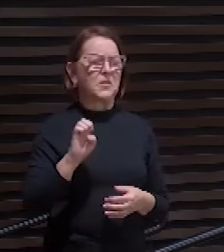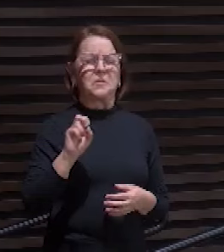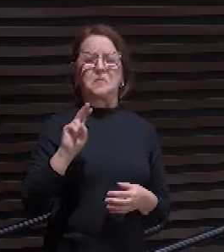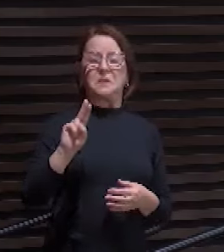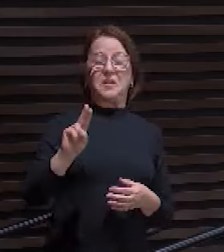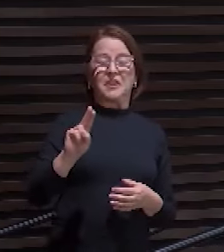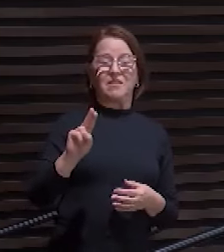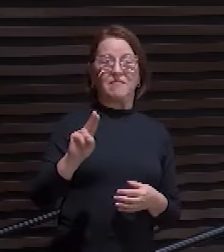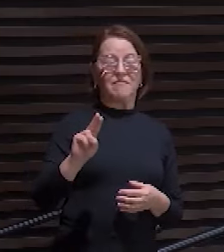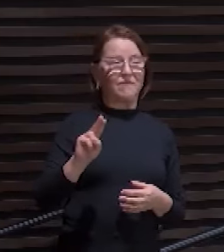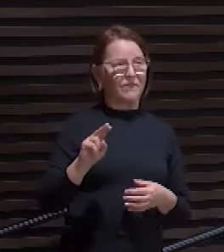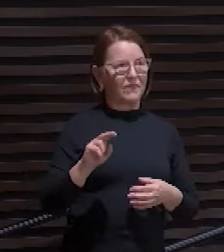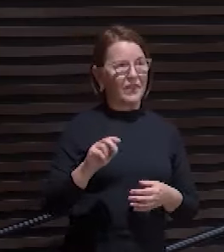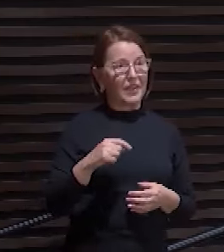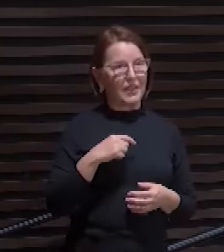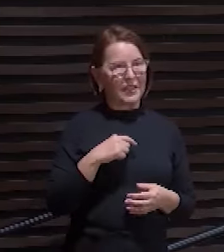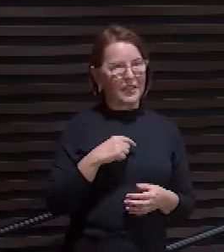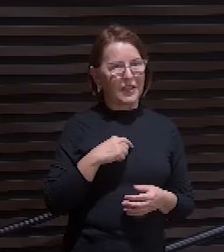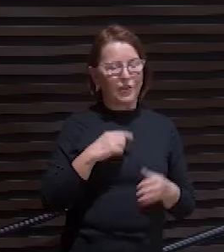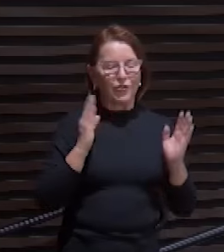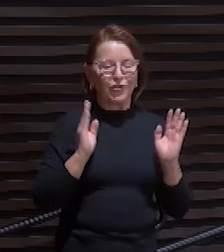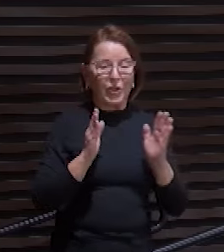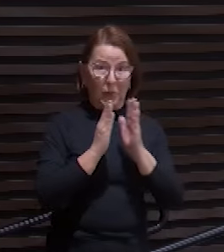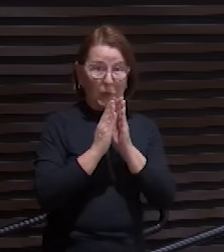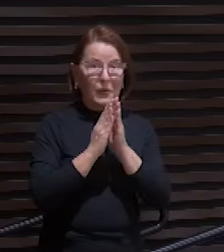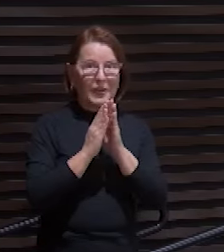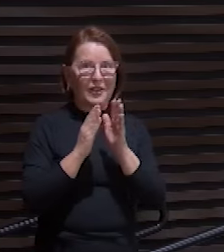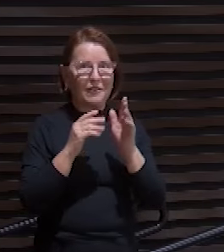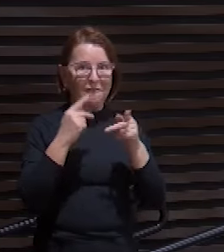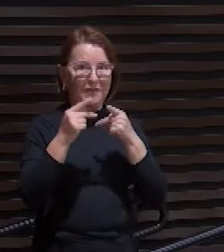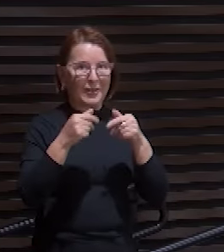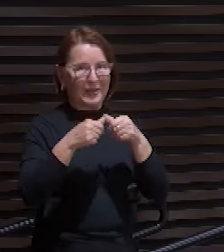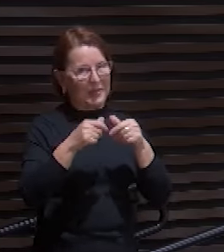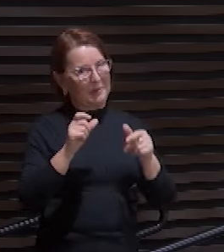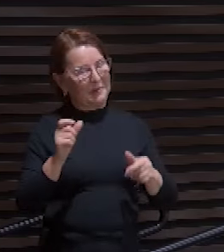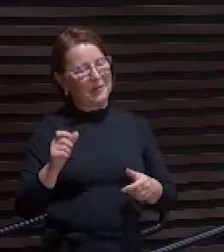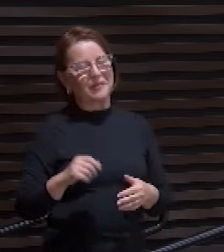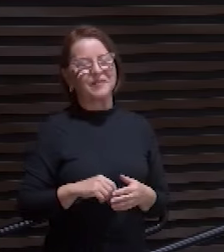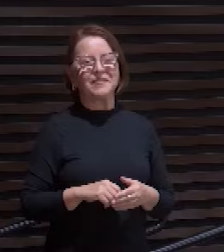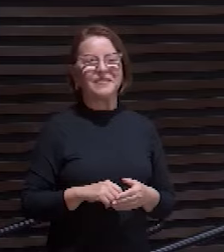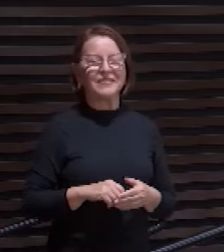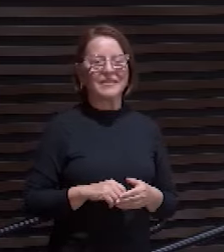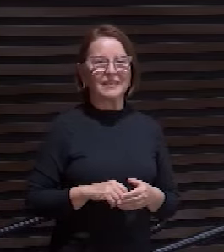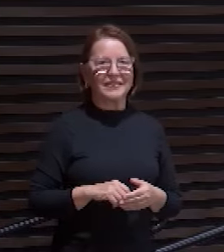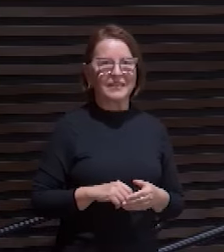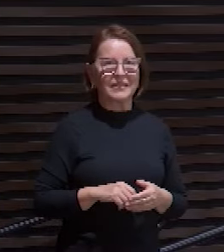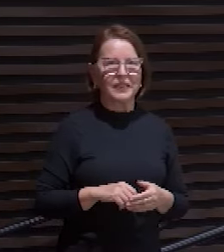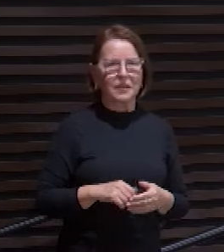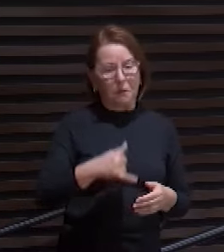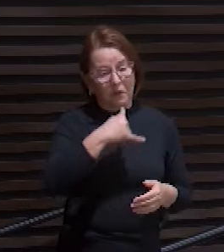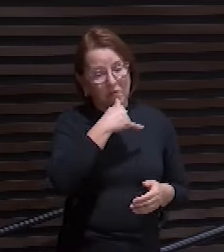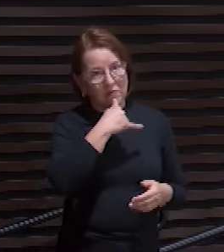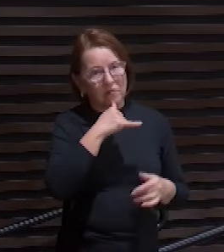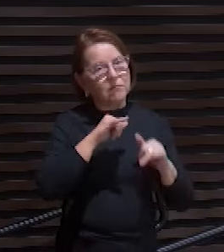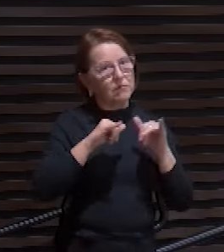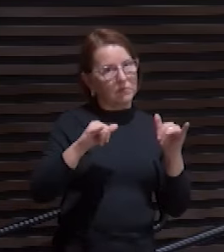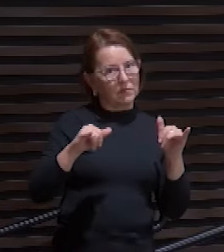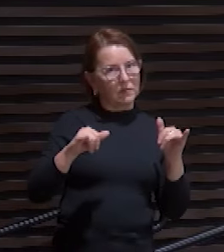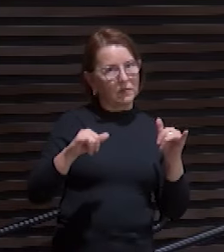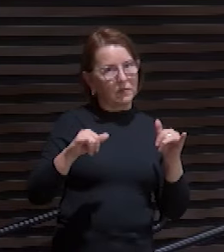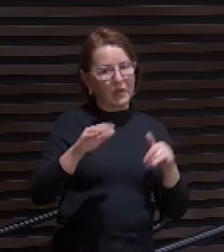eu acabei de orar aqui pelas crianças, É triste dizer que